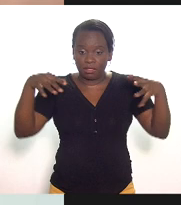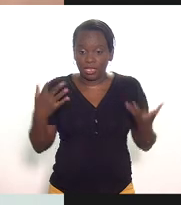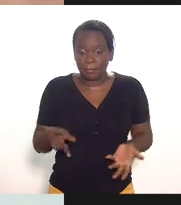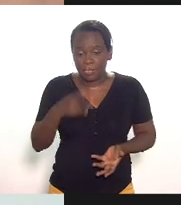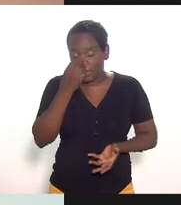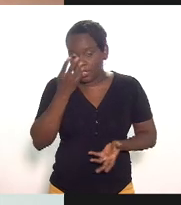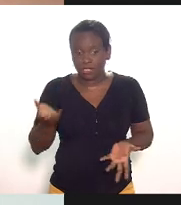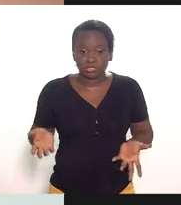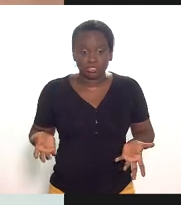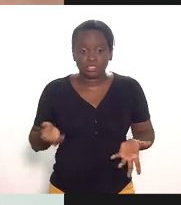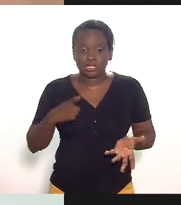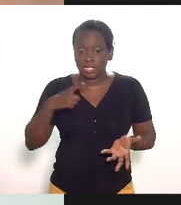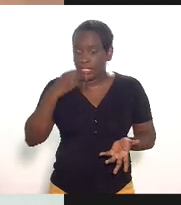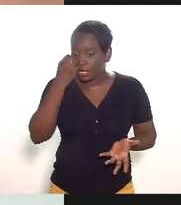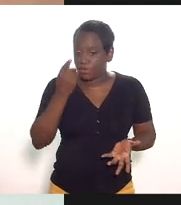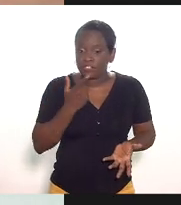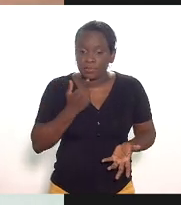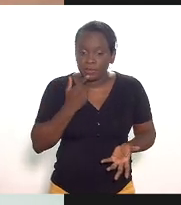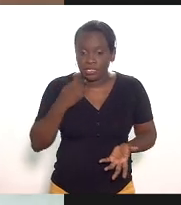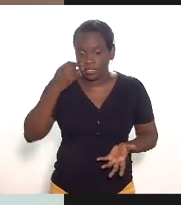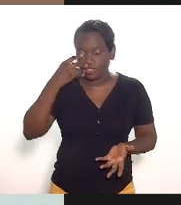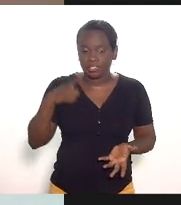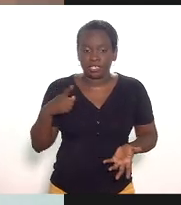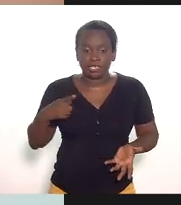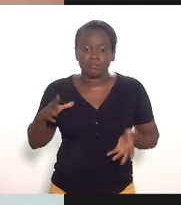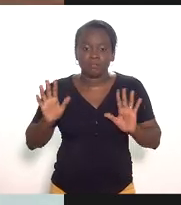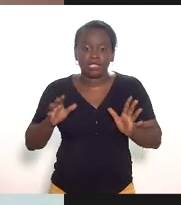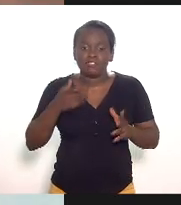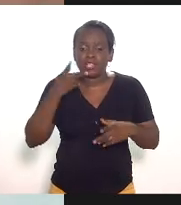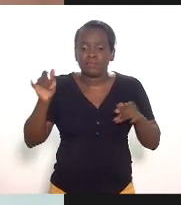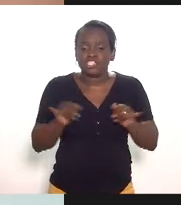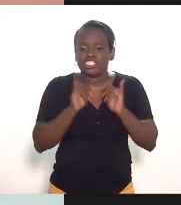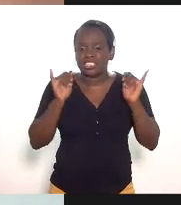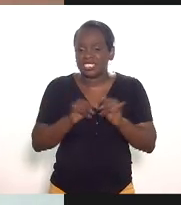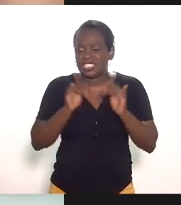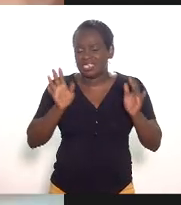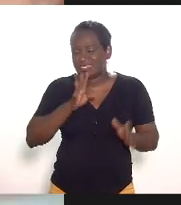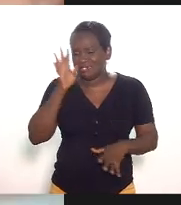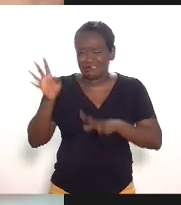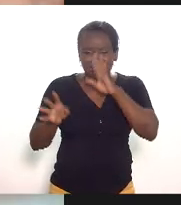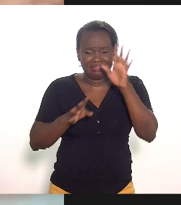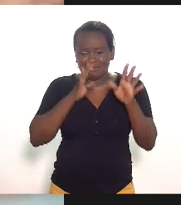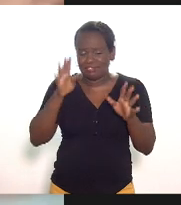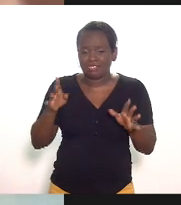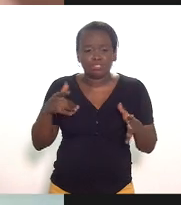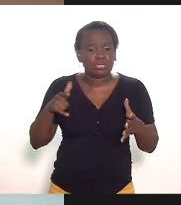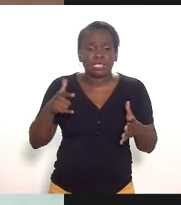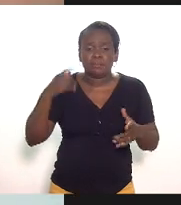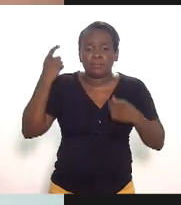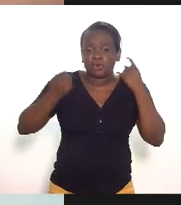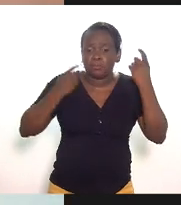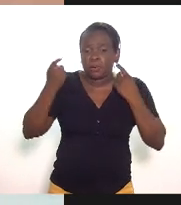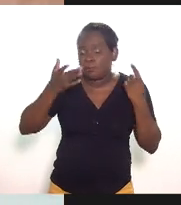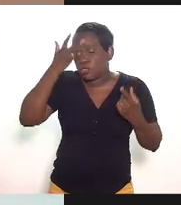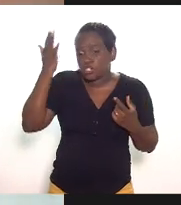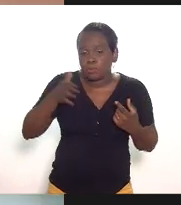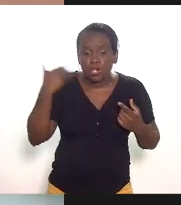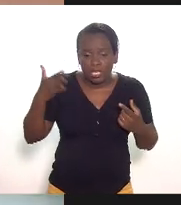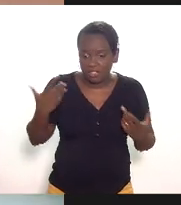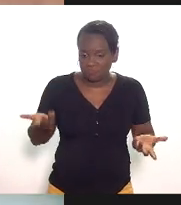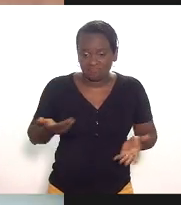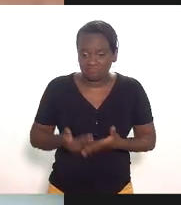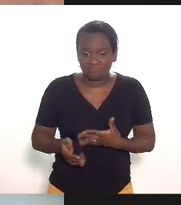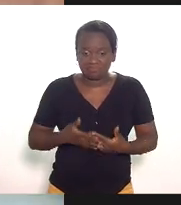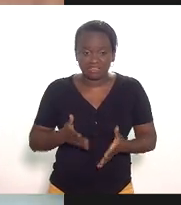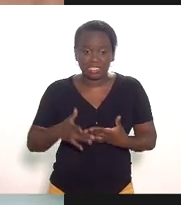palhaço, tem uma bolinha vermelha no nariz dele, só fala besteira, só fala asneira. Ele não está preocupado de quantas pessoas estão morrendo.